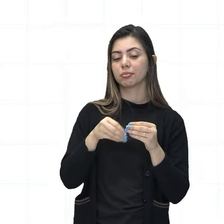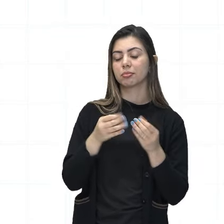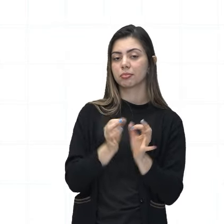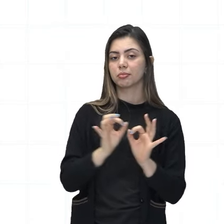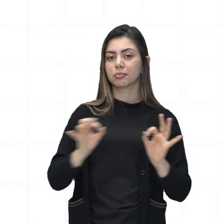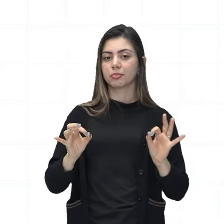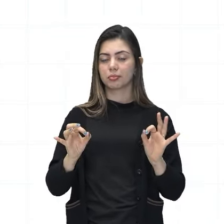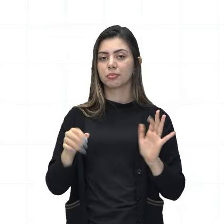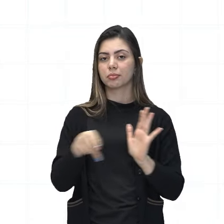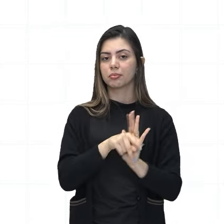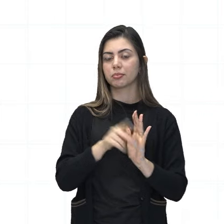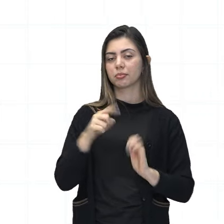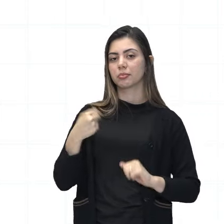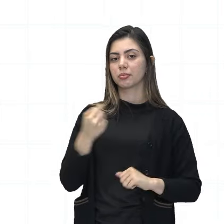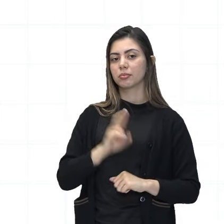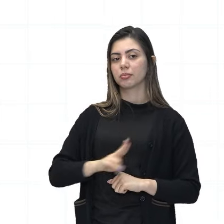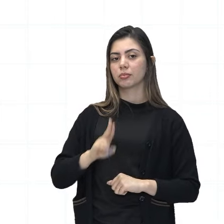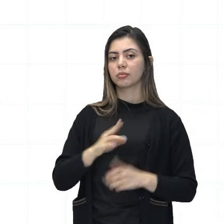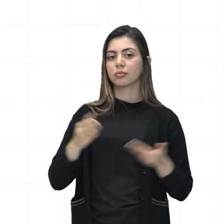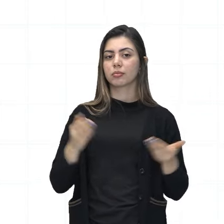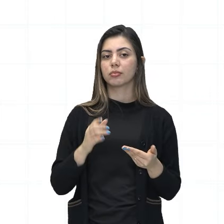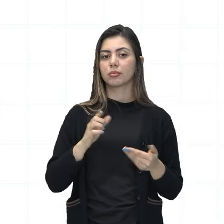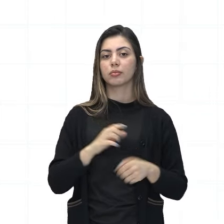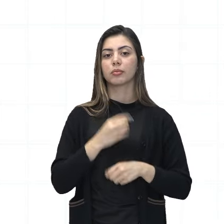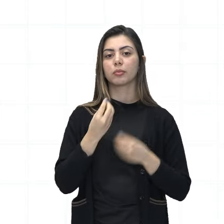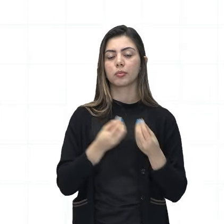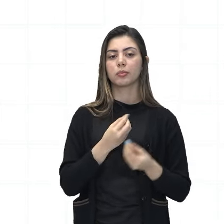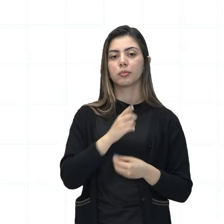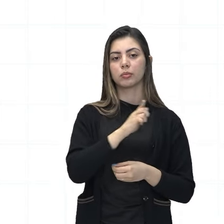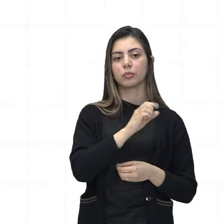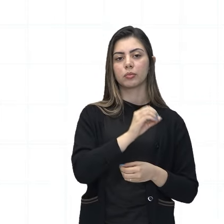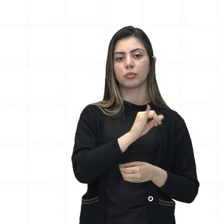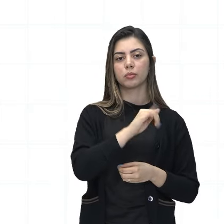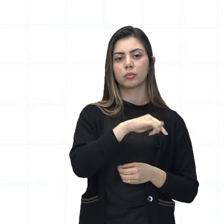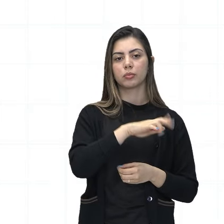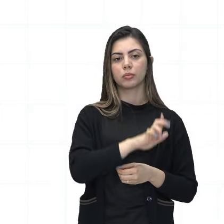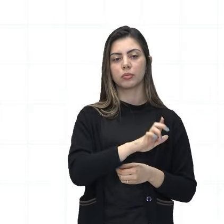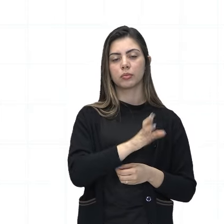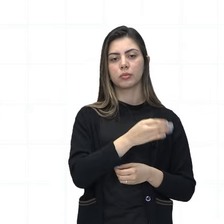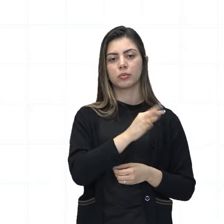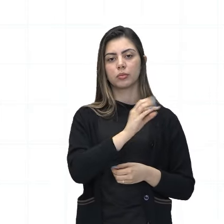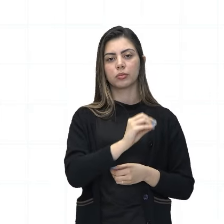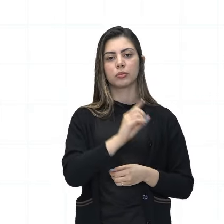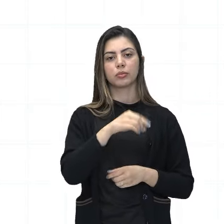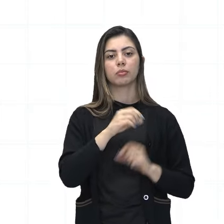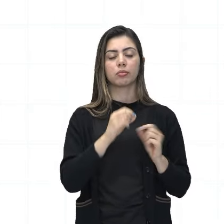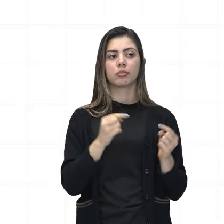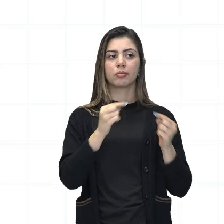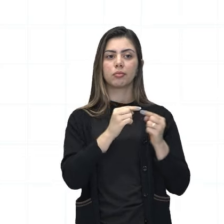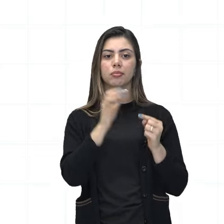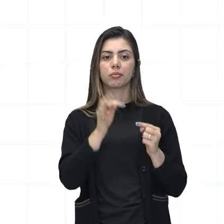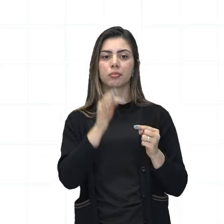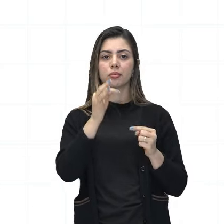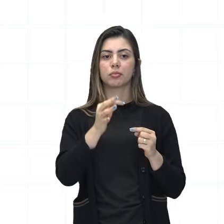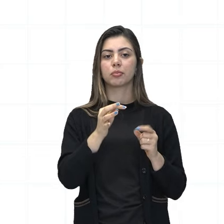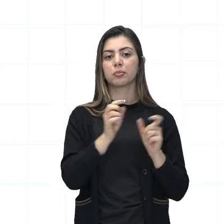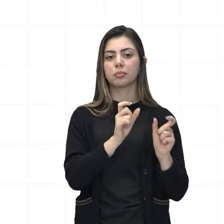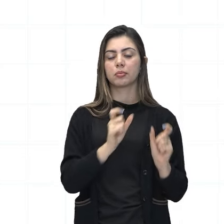gente vai utilizar no going to são as expressões de futuro. Acompanhem comigo a primeira aqui. A primeira